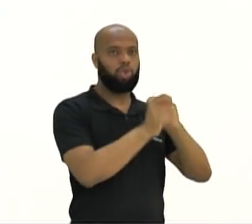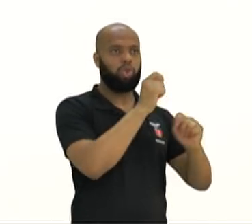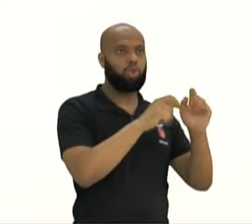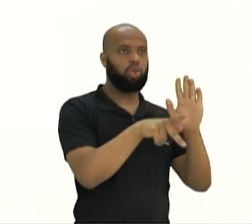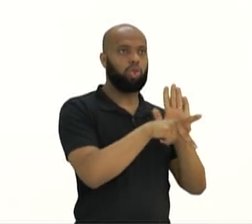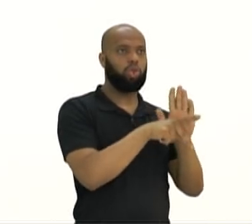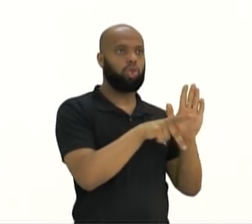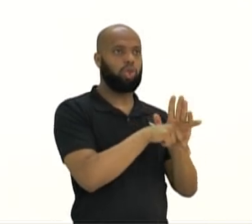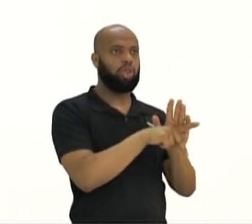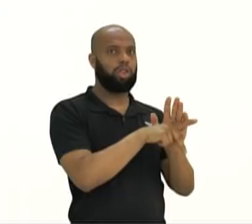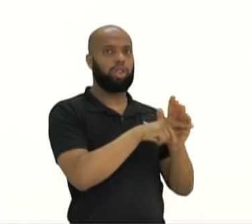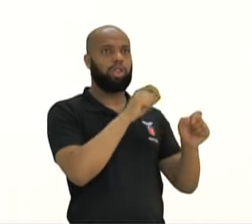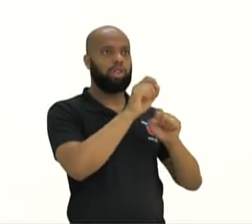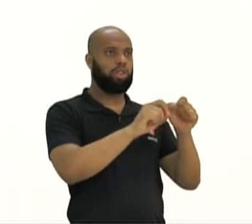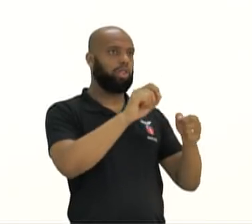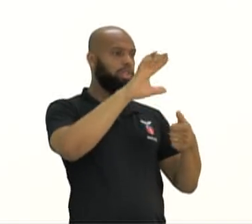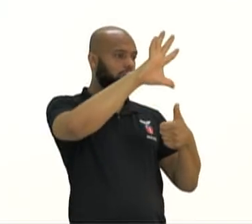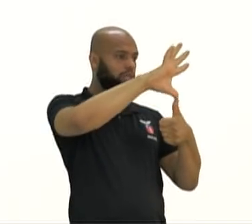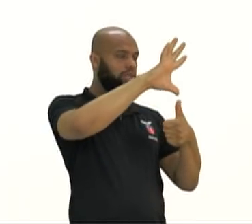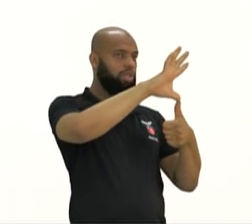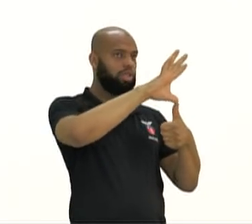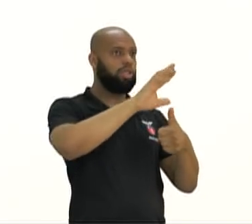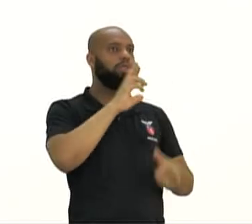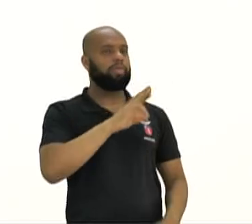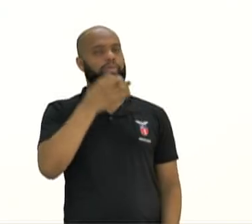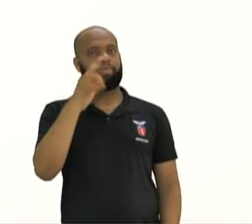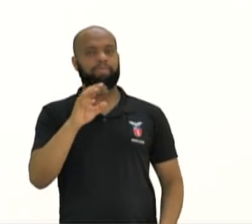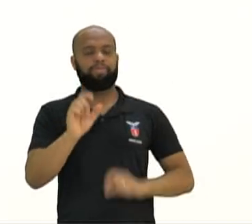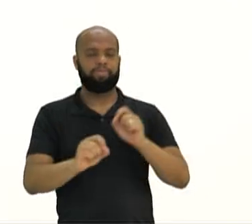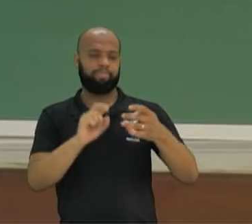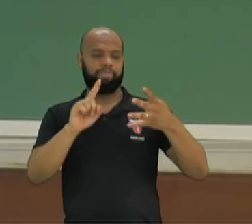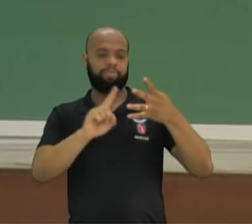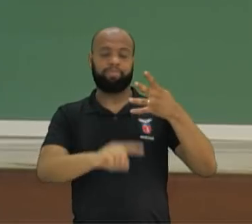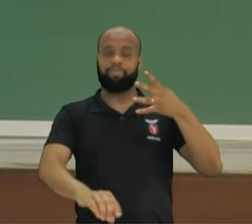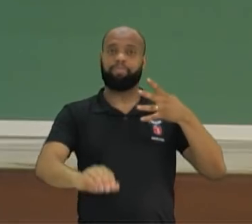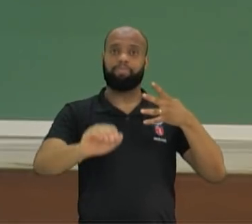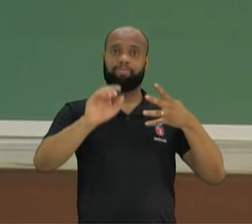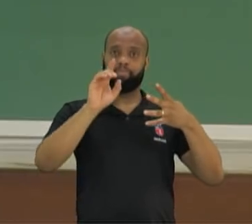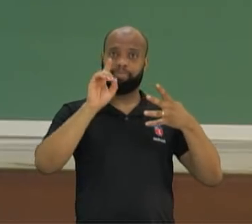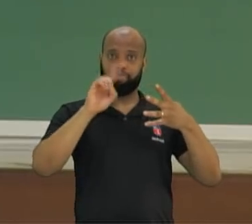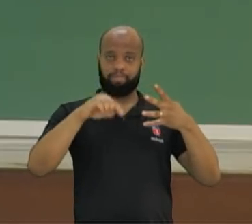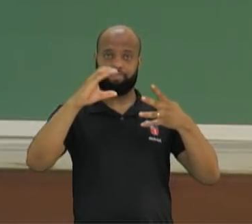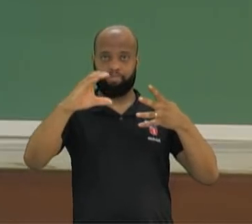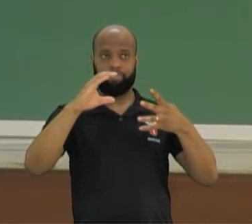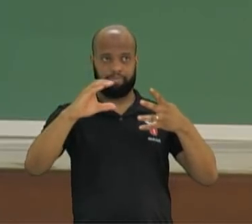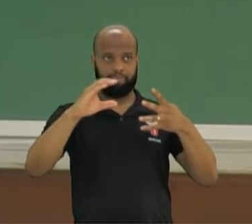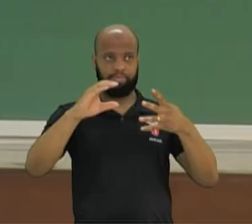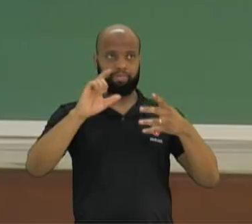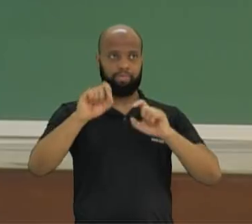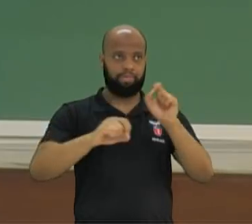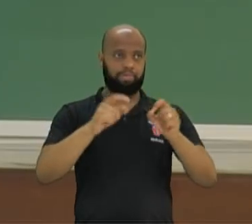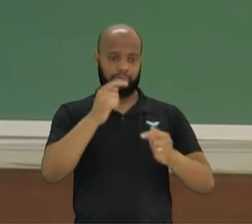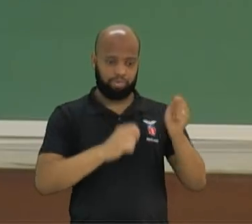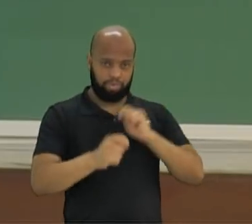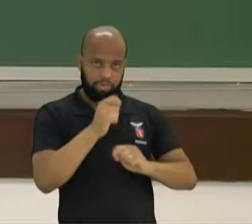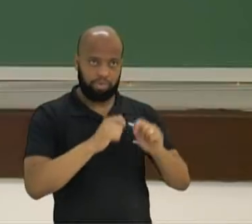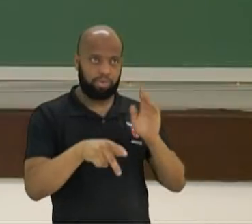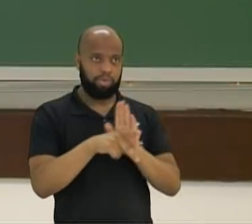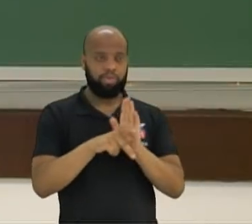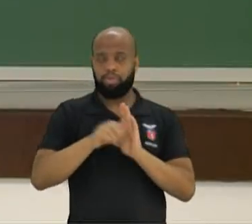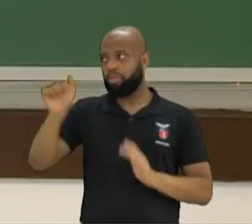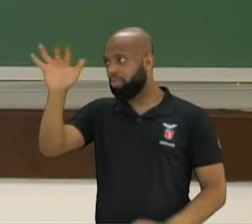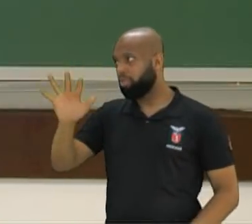anglo-saxônico, Canadá e Estados Unidos. A resposta correta é a APEC, né? A Cooperação Econômica da Ásia e do Pacífico.